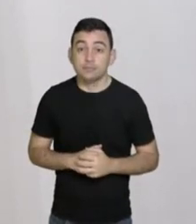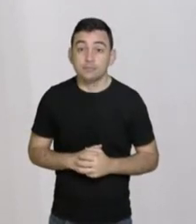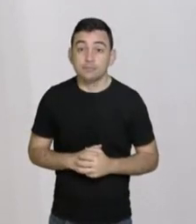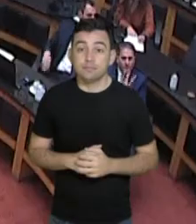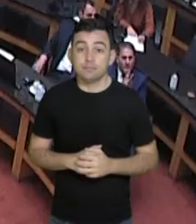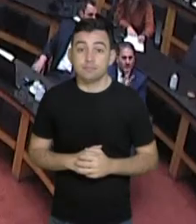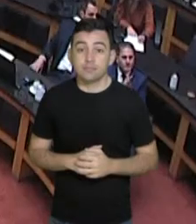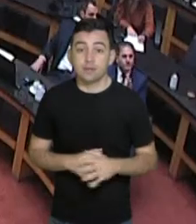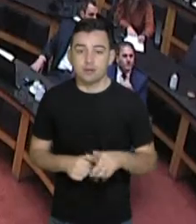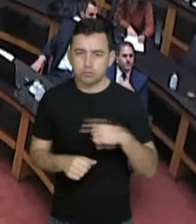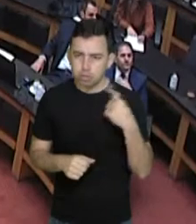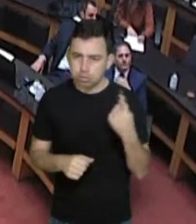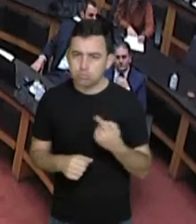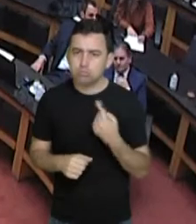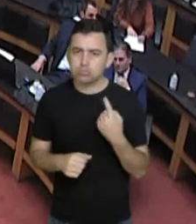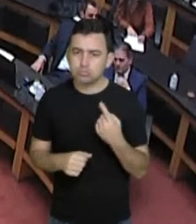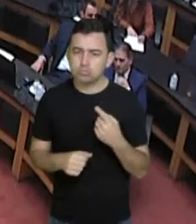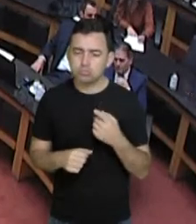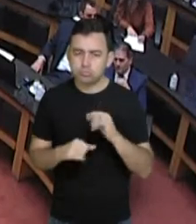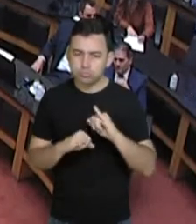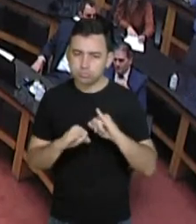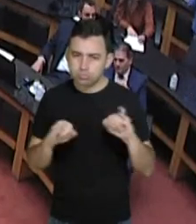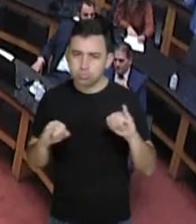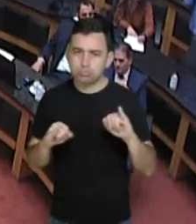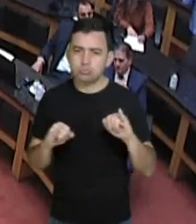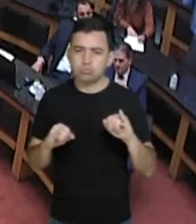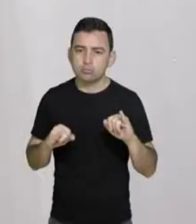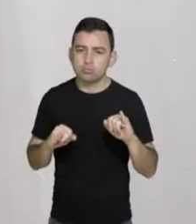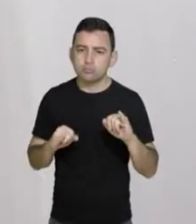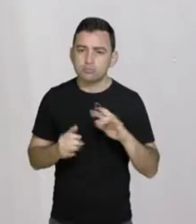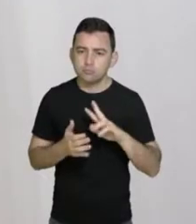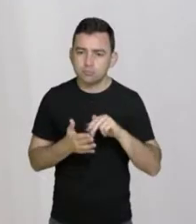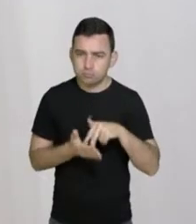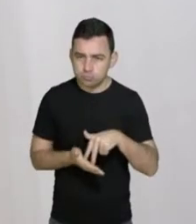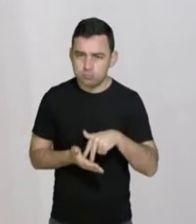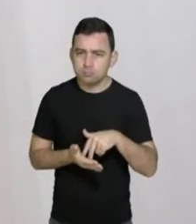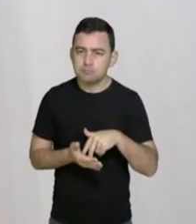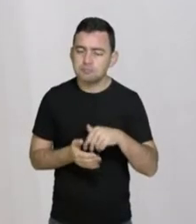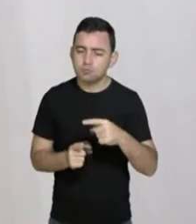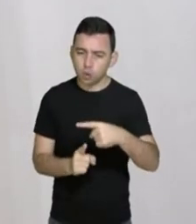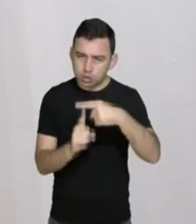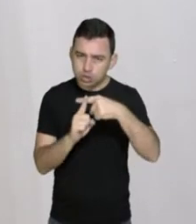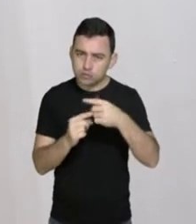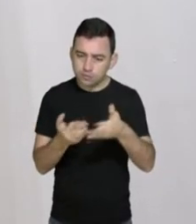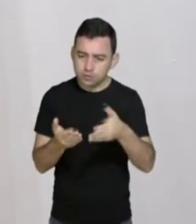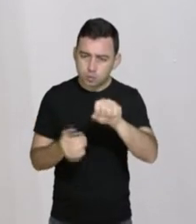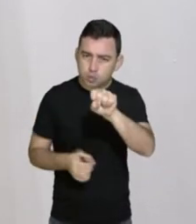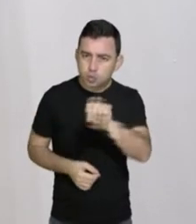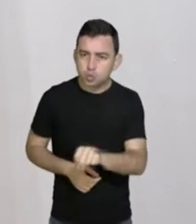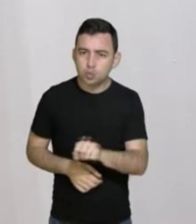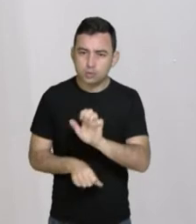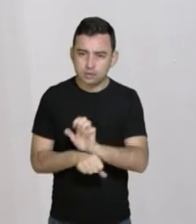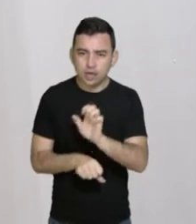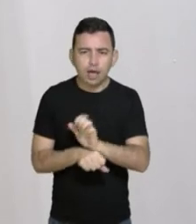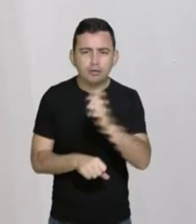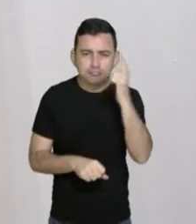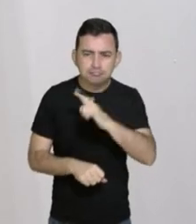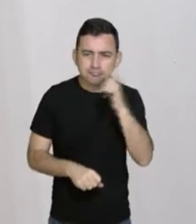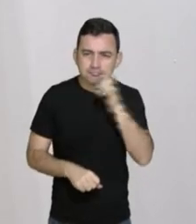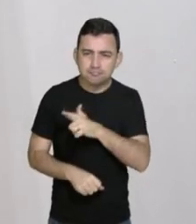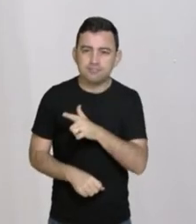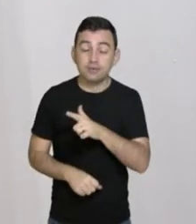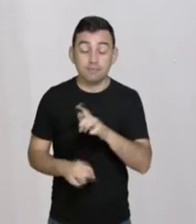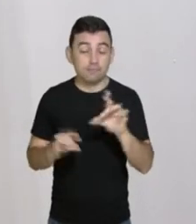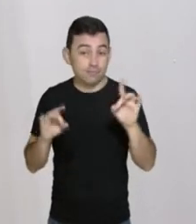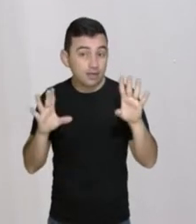Levantamos na oportunidade um diagnóstico positivo para a região do sul do estado, especialmente as